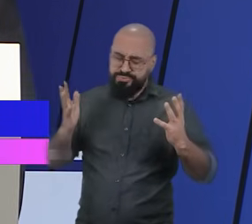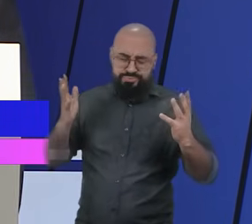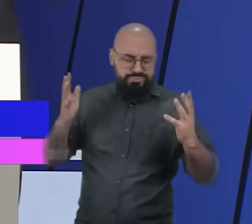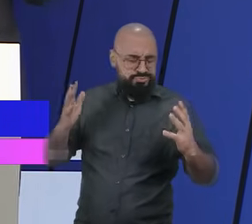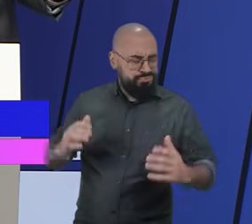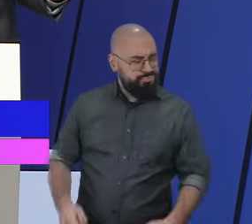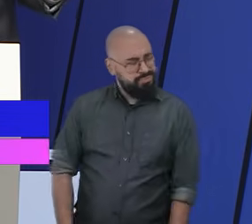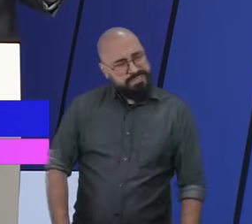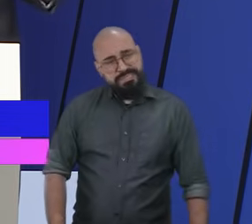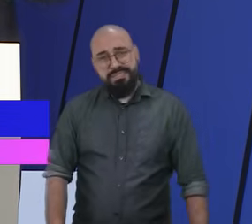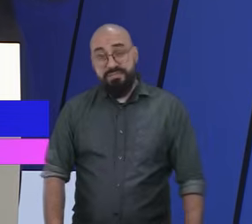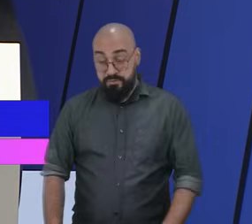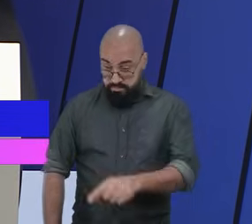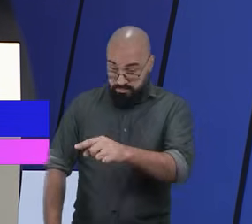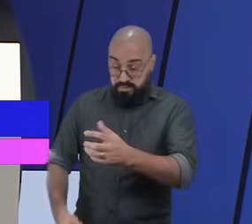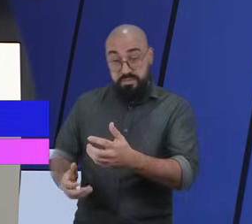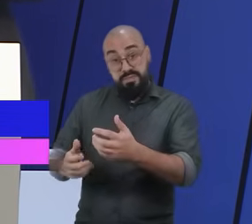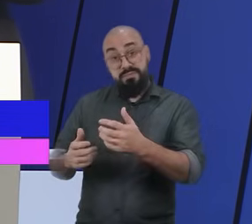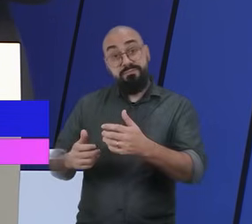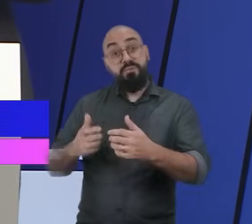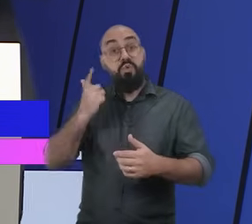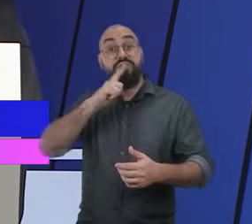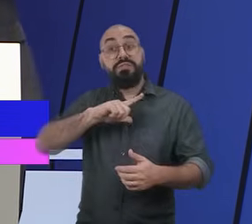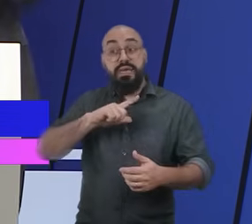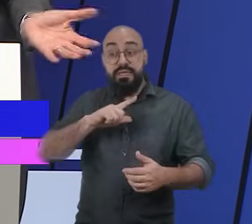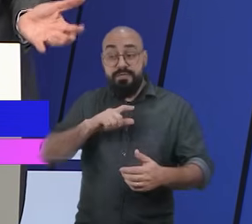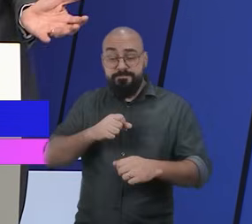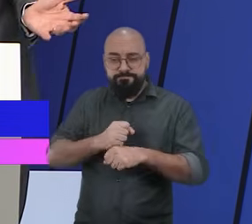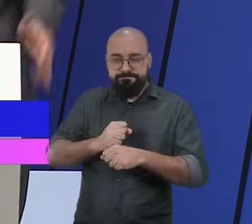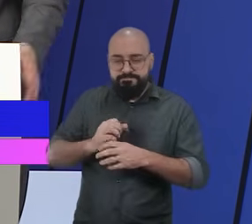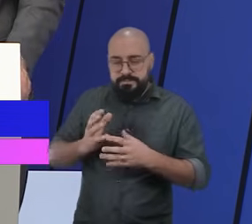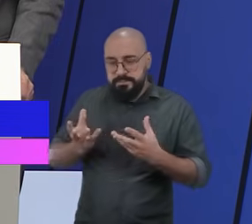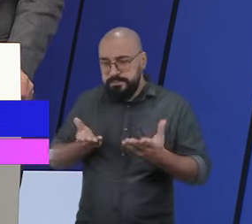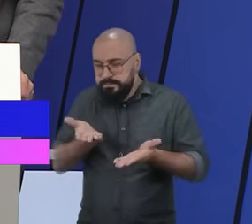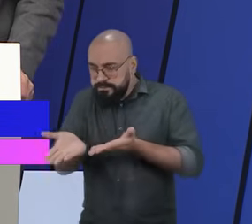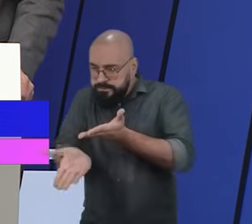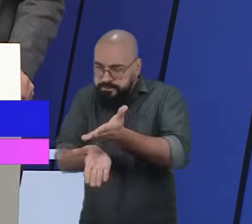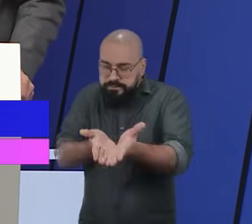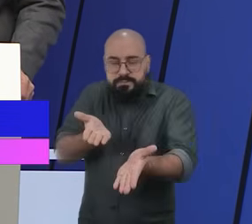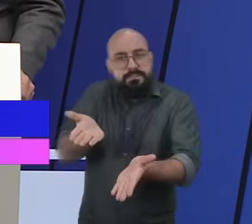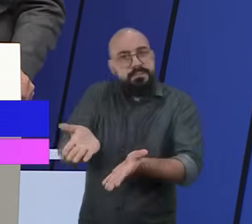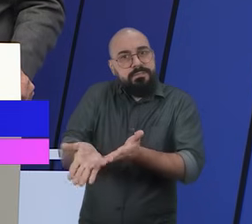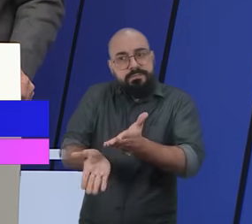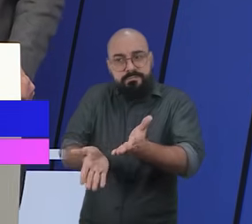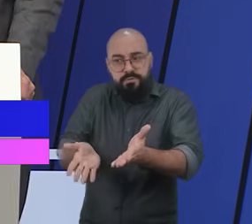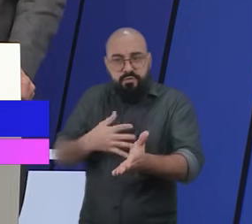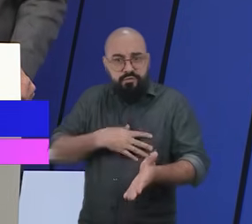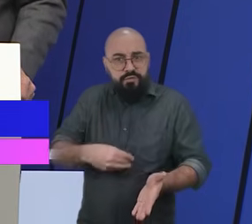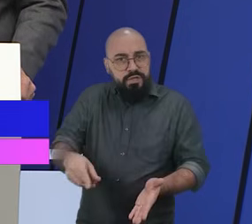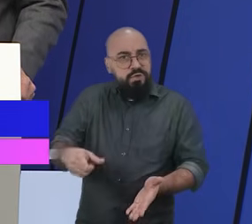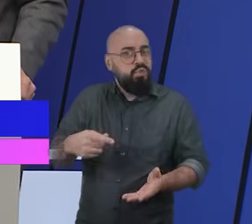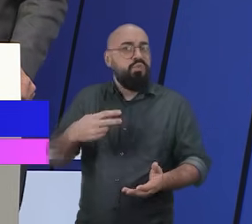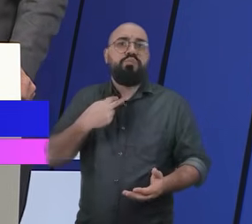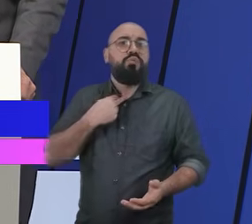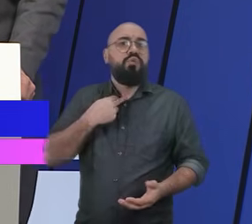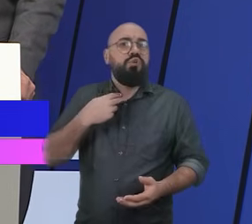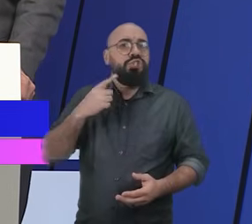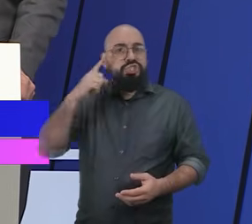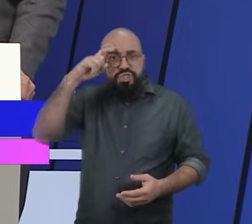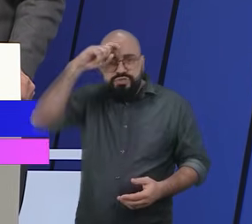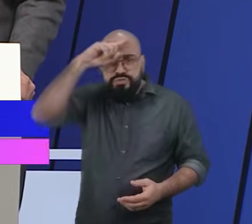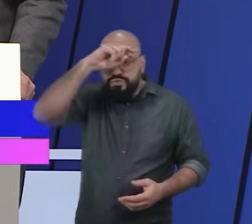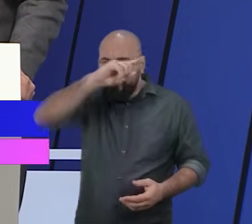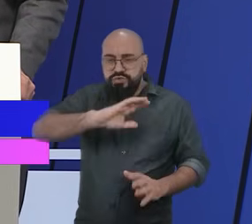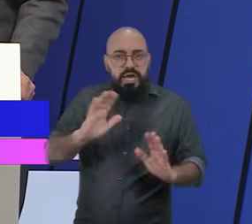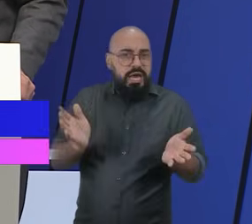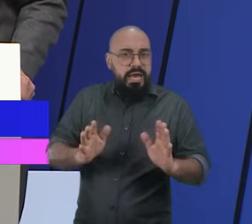nos desdobramos, nós vamos até o limite máximo para que os nossos filhos não passem por algumas dificuldades que nós sabemos que